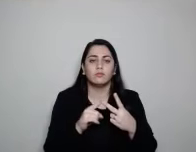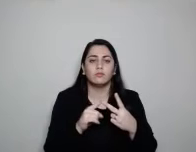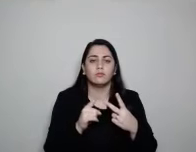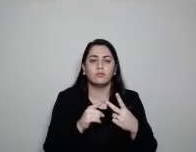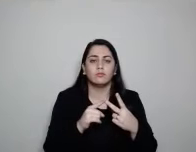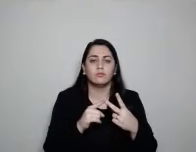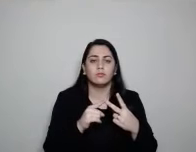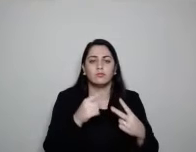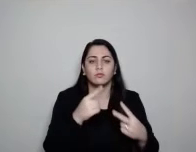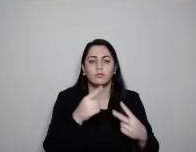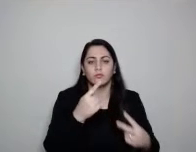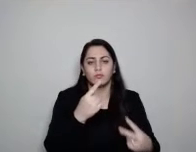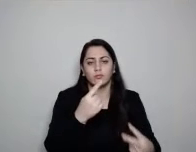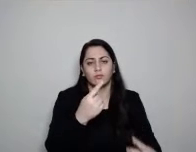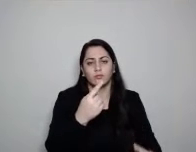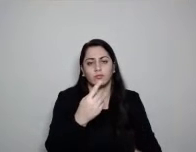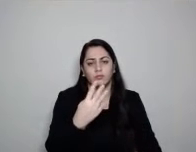né?